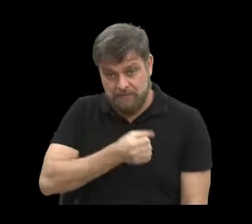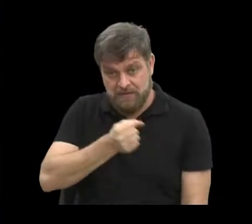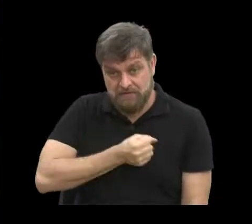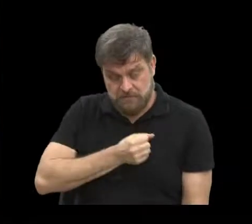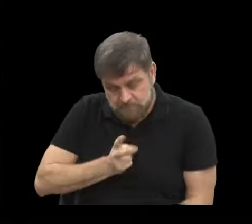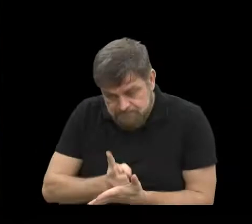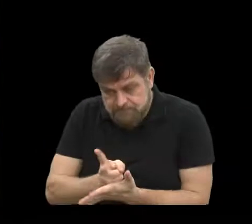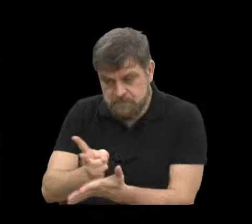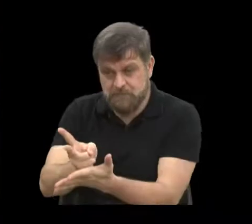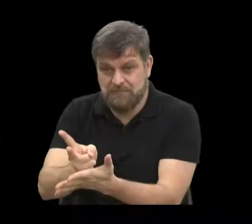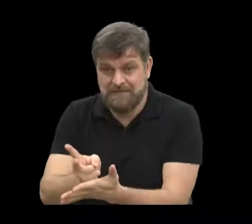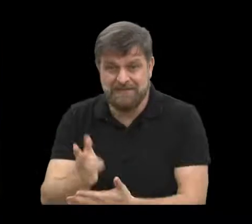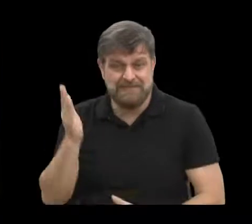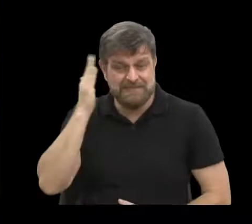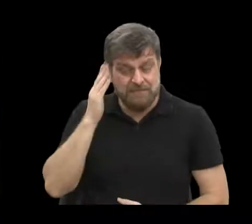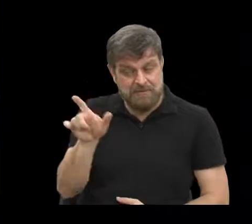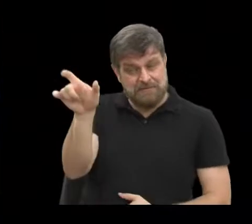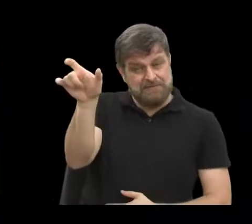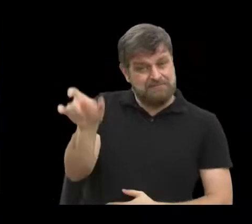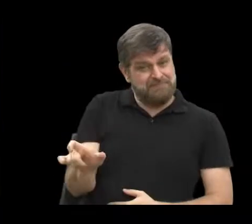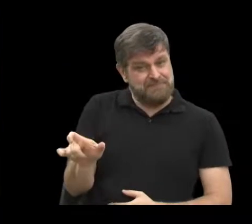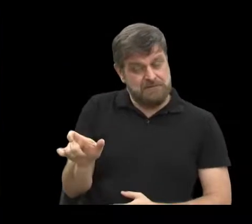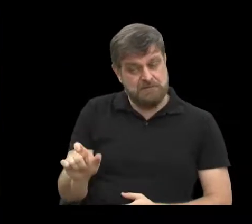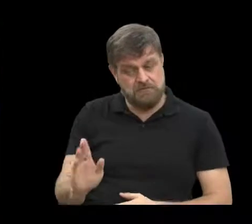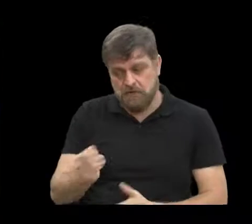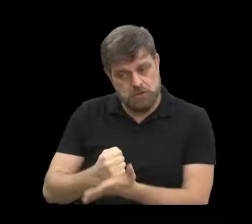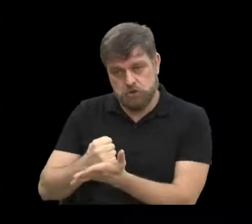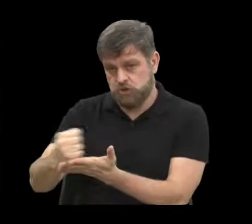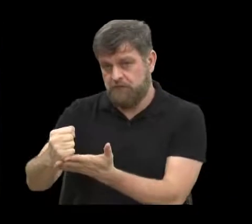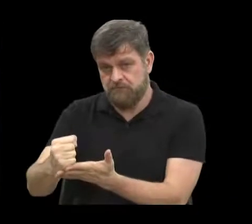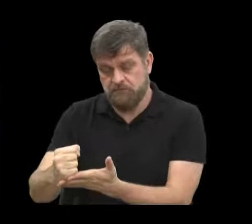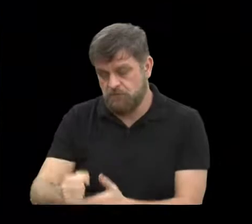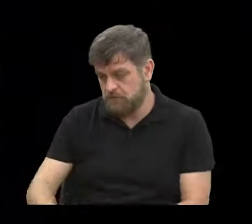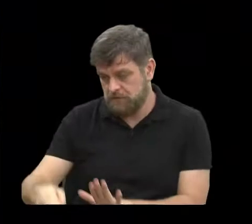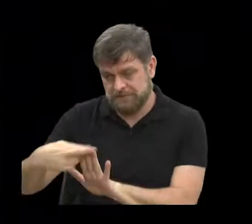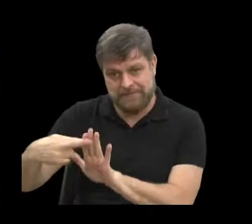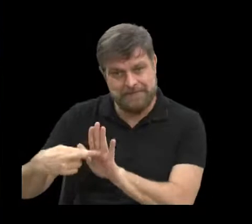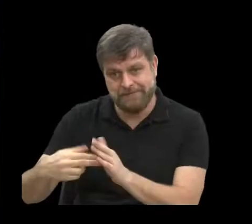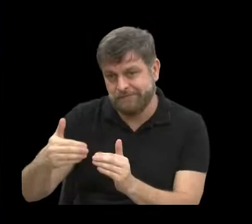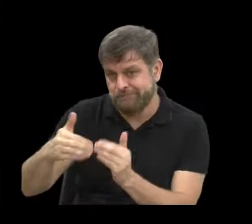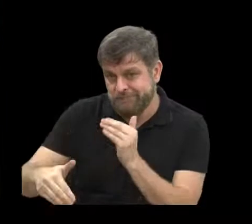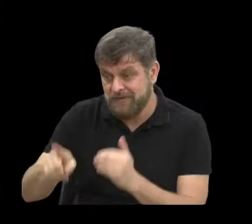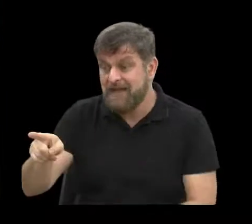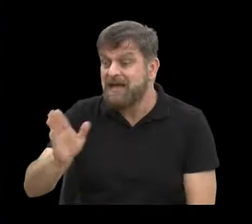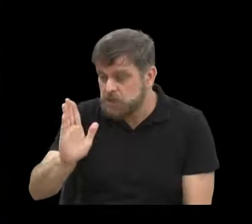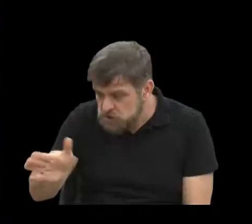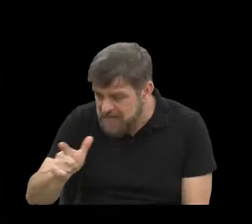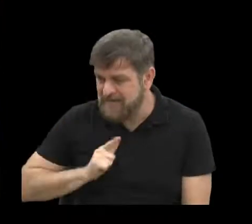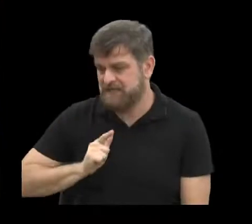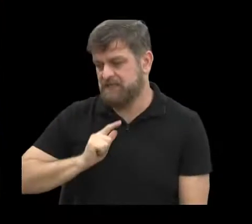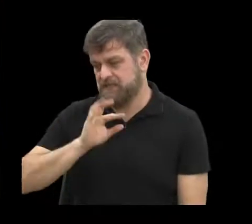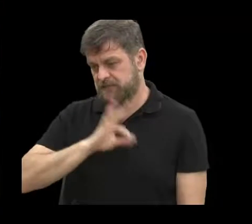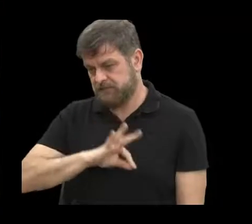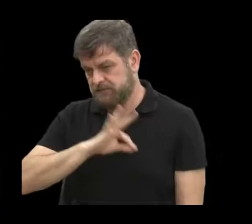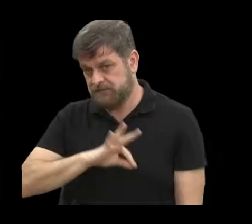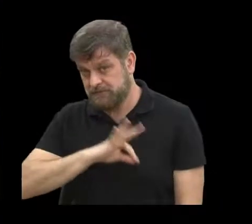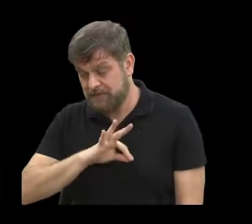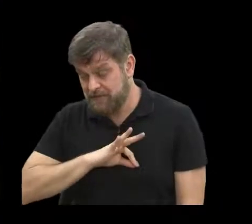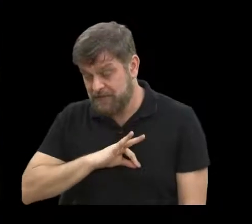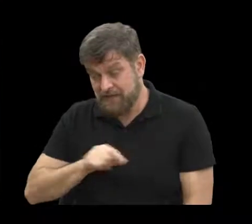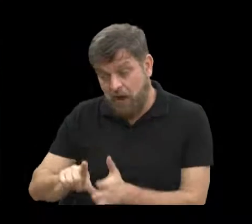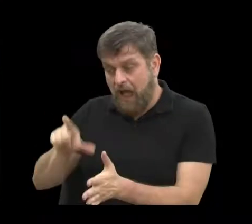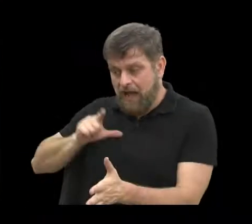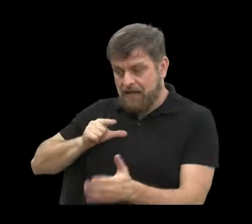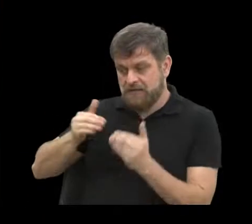ver situações em que, de repente, se superou o critério, né, de renda, superou as condições que deram início ao